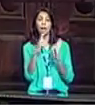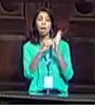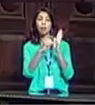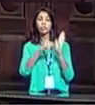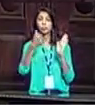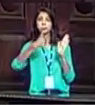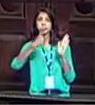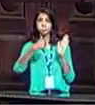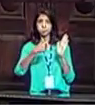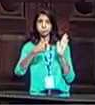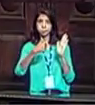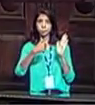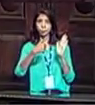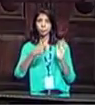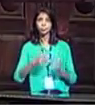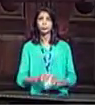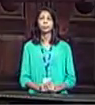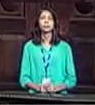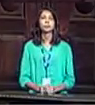1º: